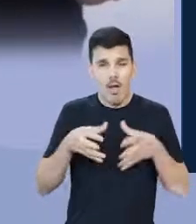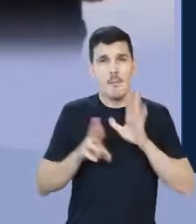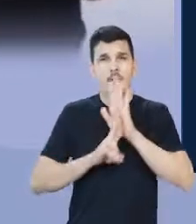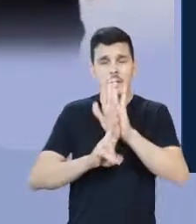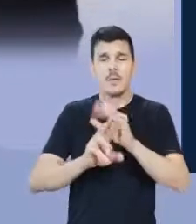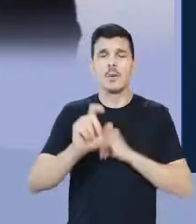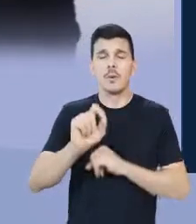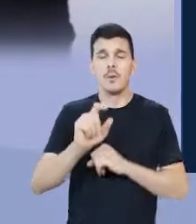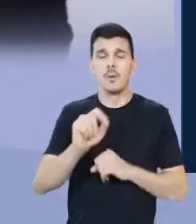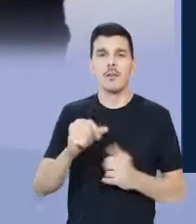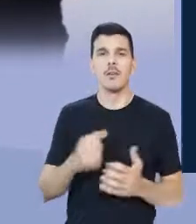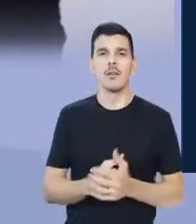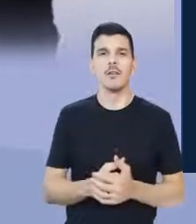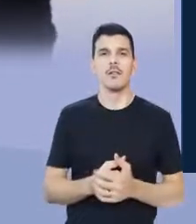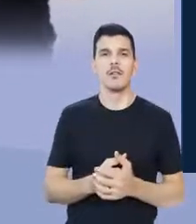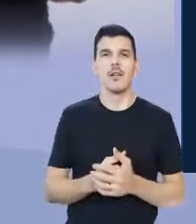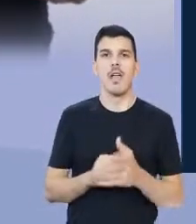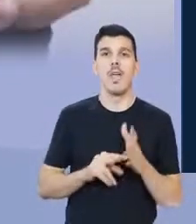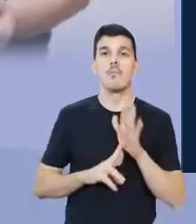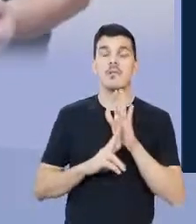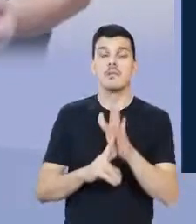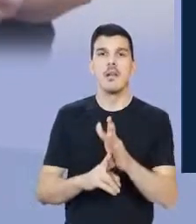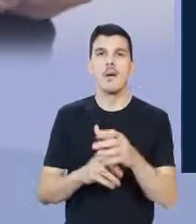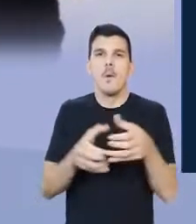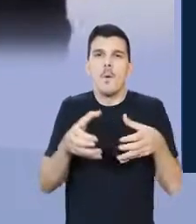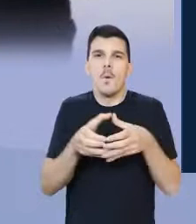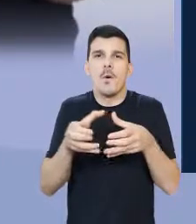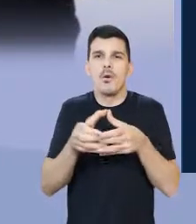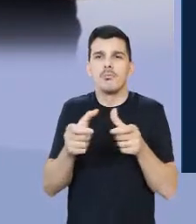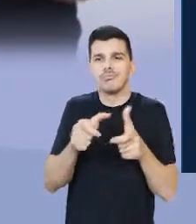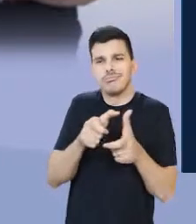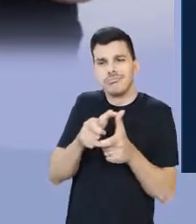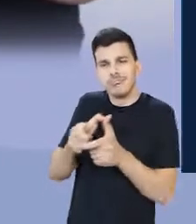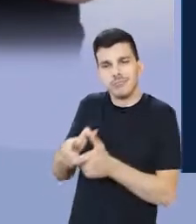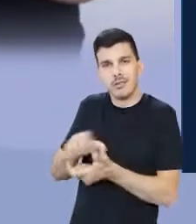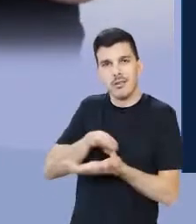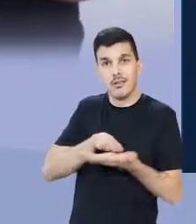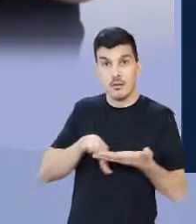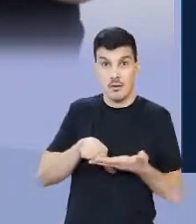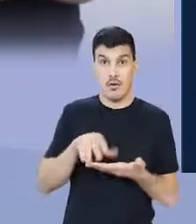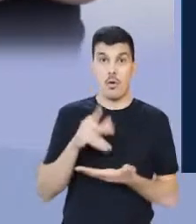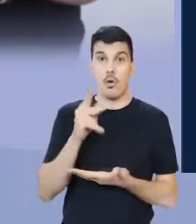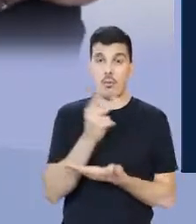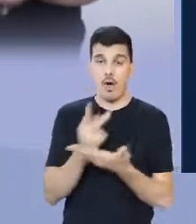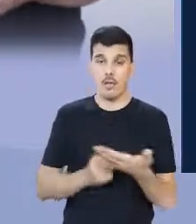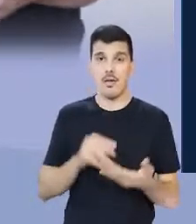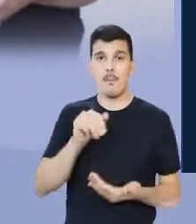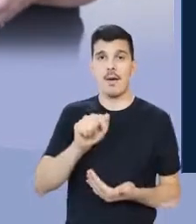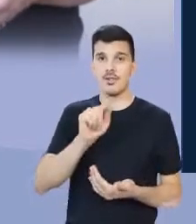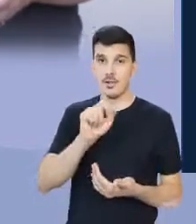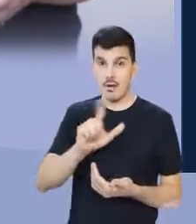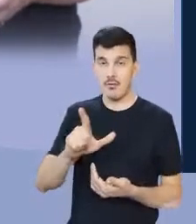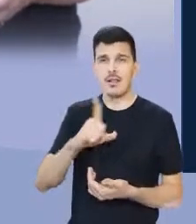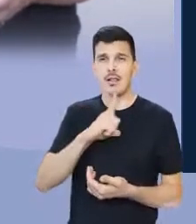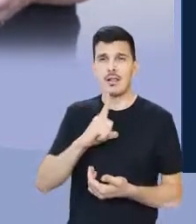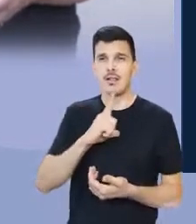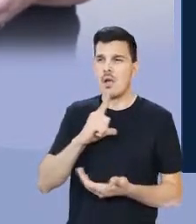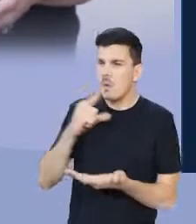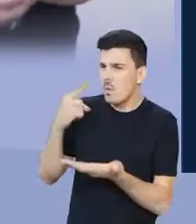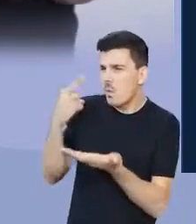representando o quê? A voz das minorias. O poeta marginal